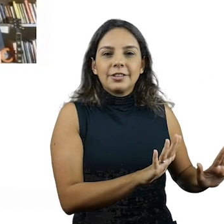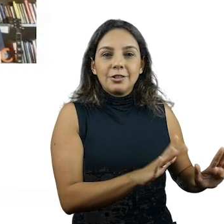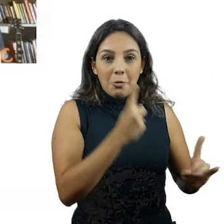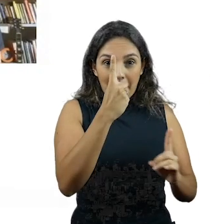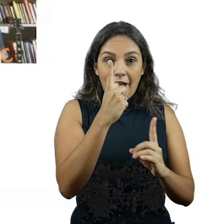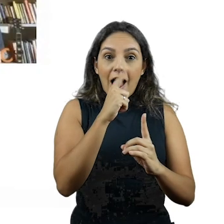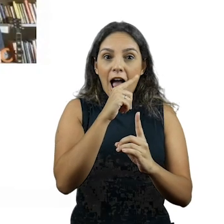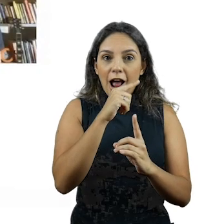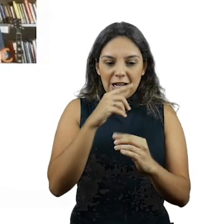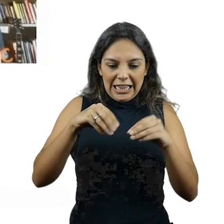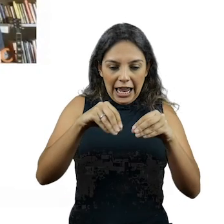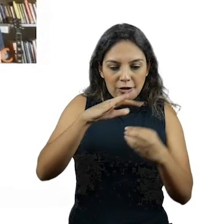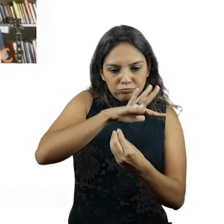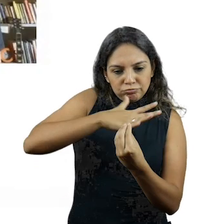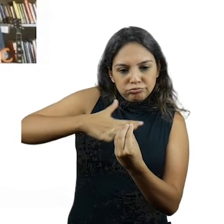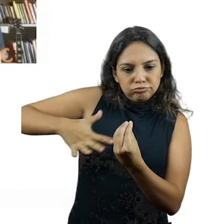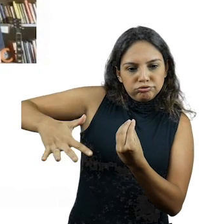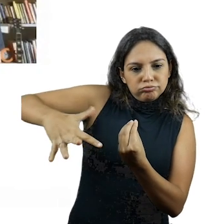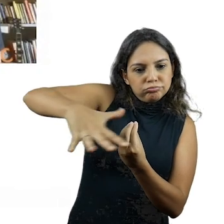numa ilha,